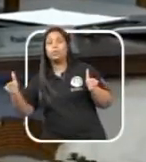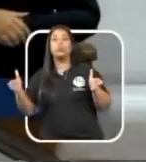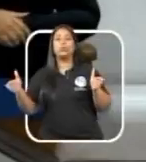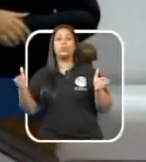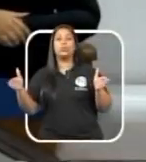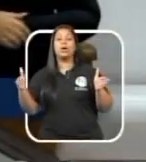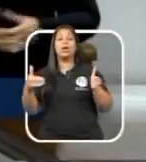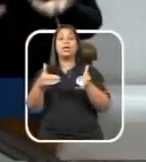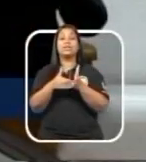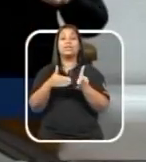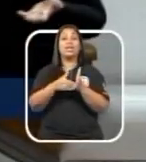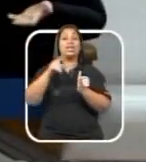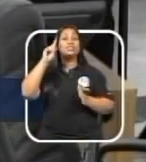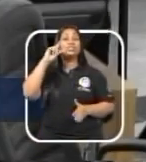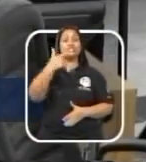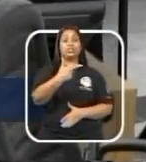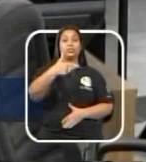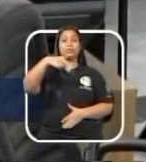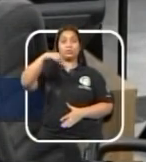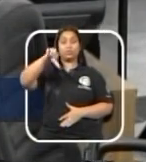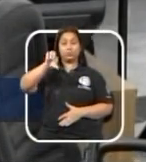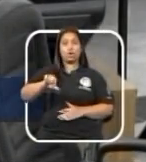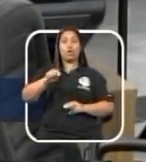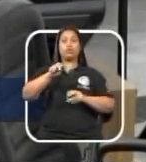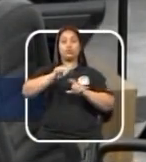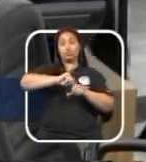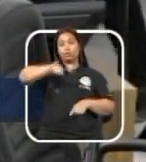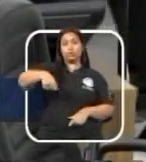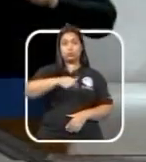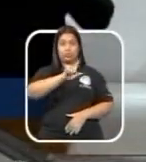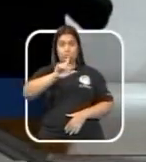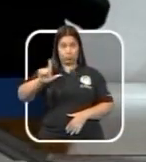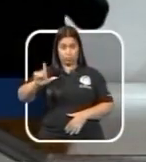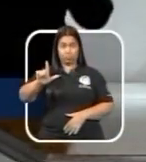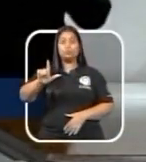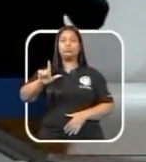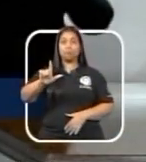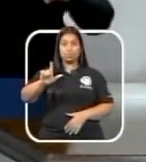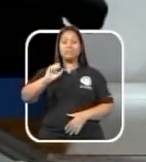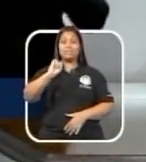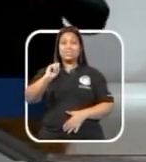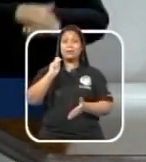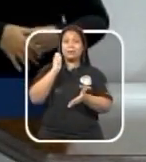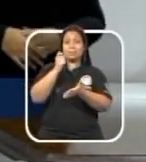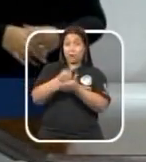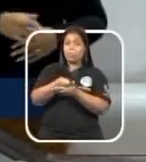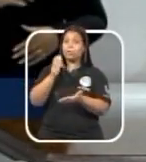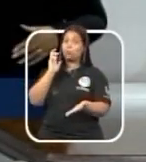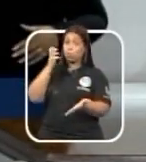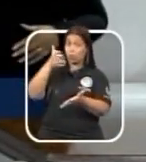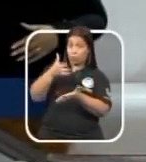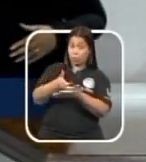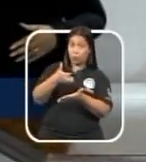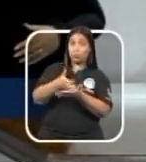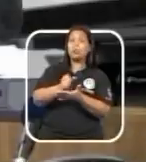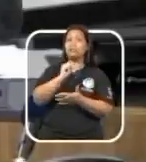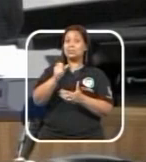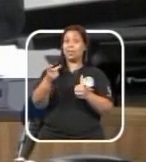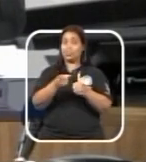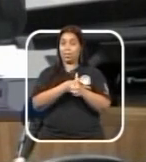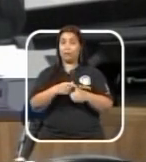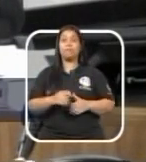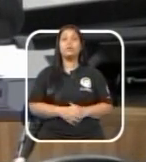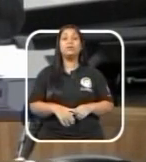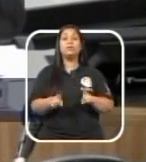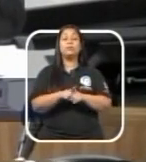validade até o dia 29 de julho, exclusivamente para casos de pagamento à vista dos débitos. Uma